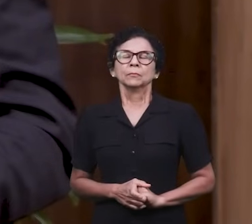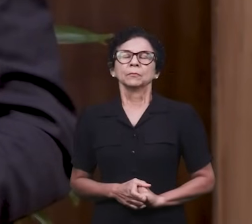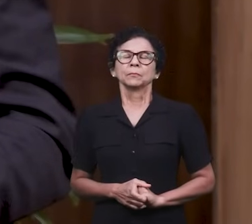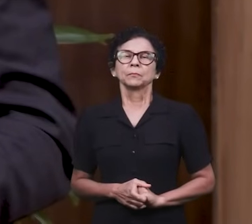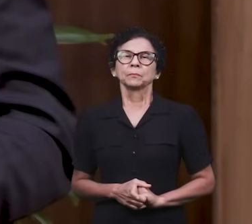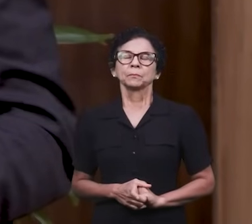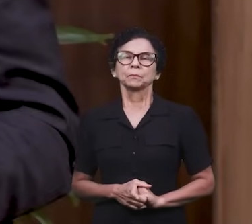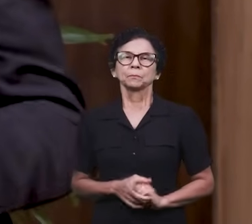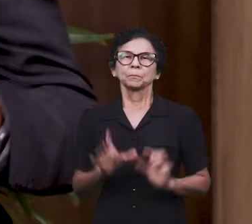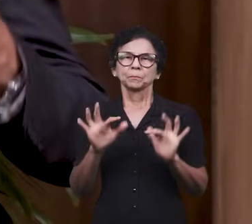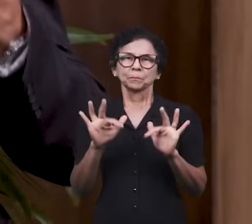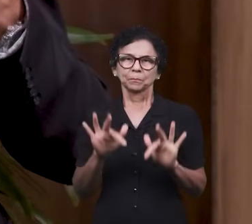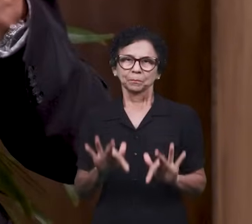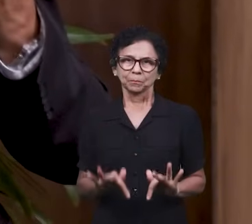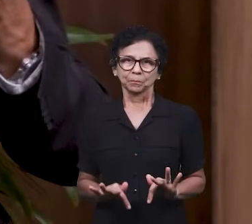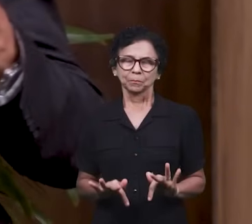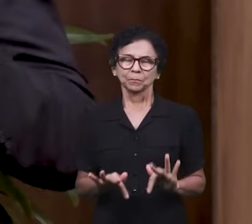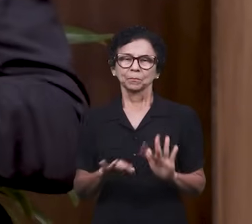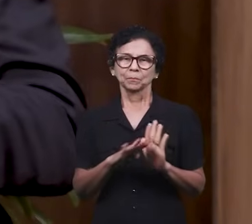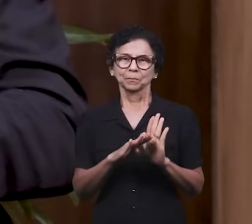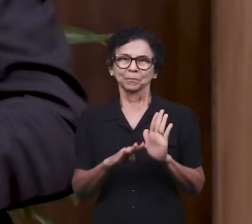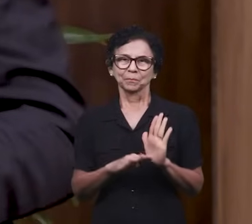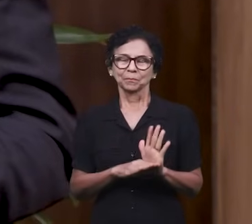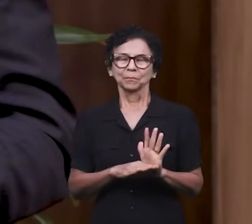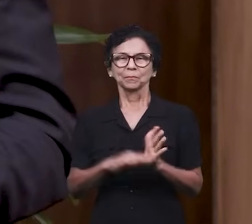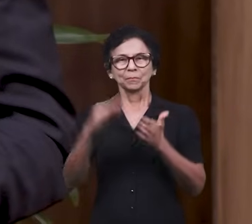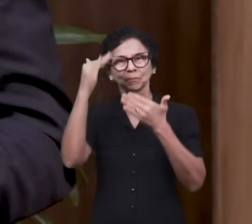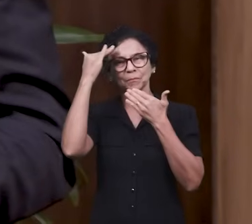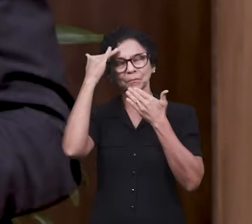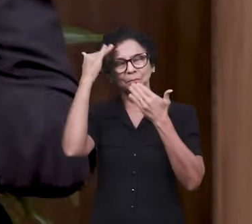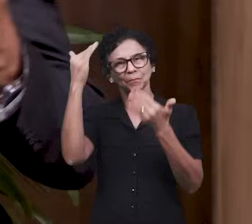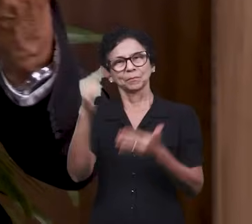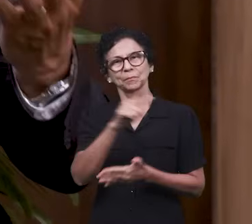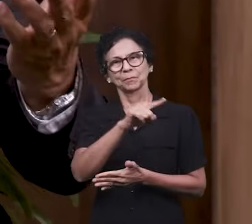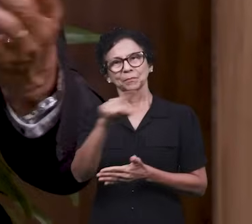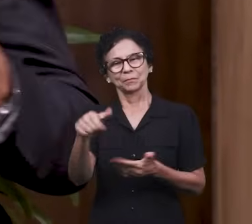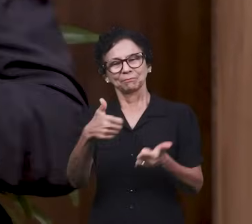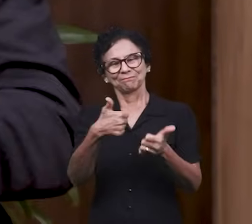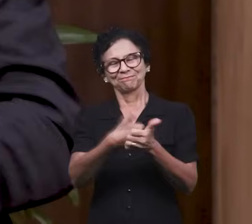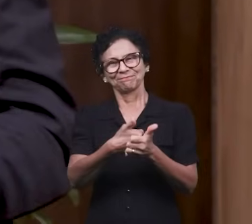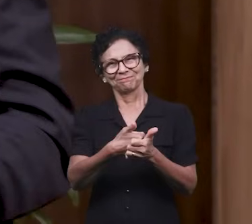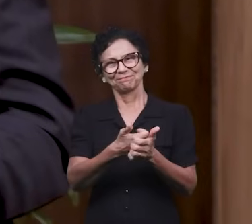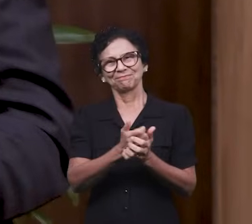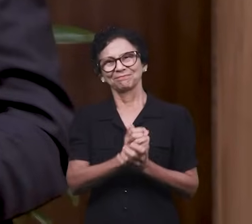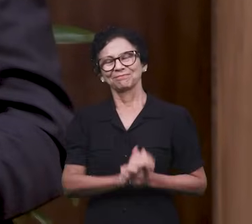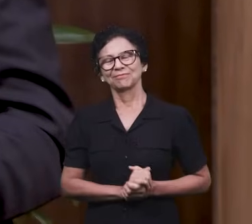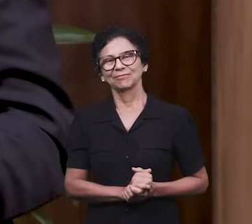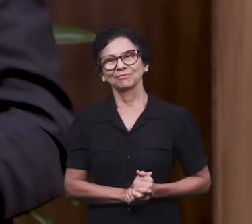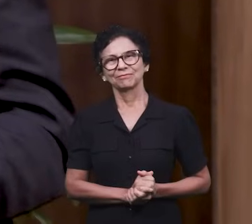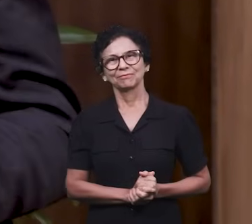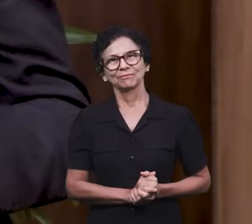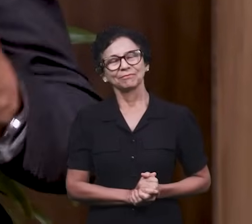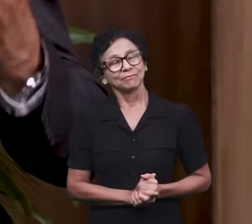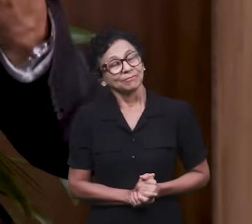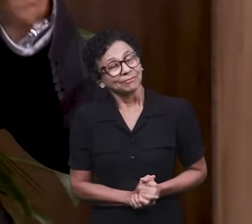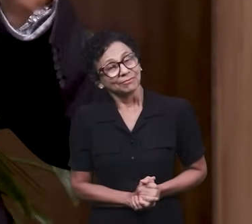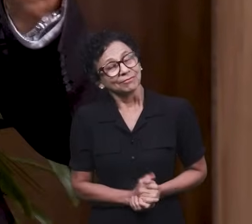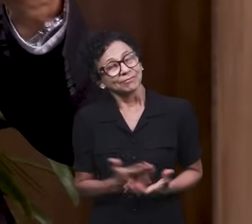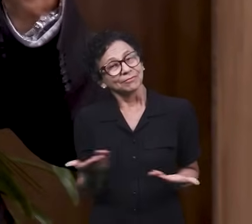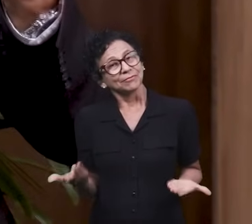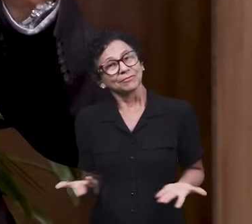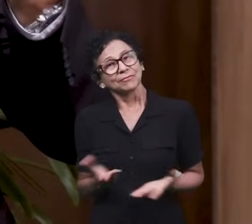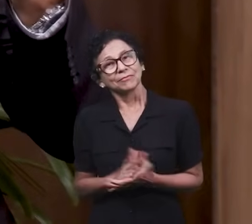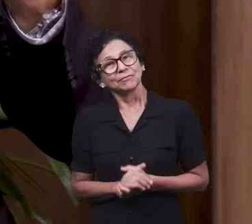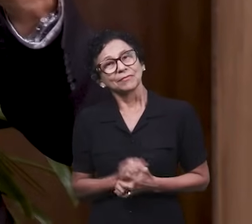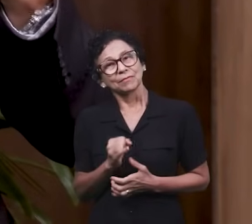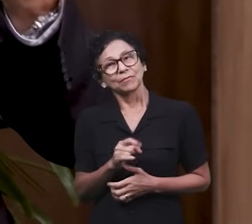nosso programa, queremos agradecer àqueles que nos acompanharam e